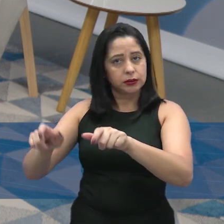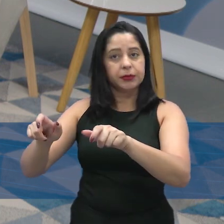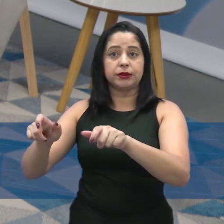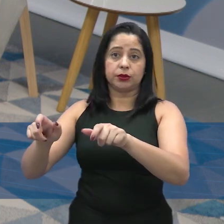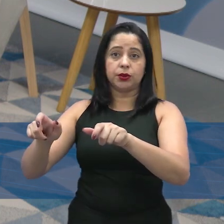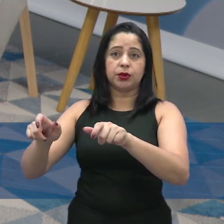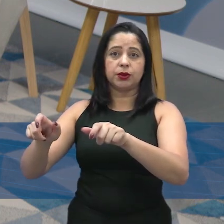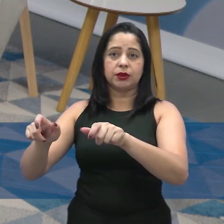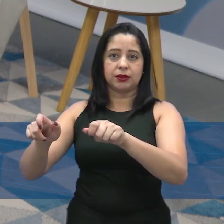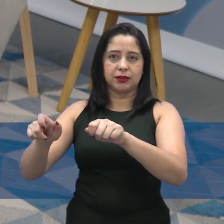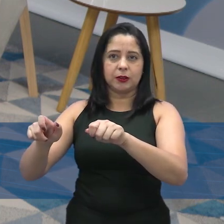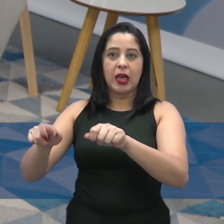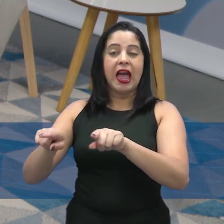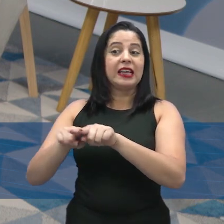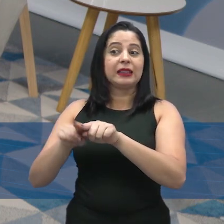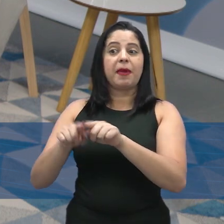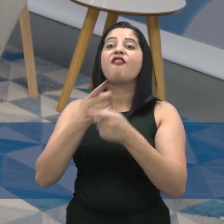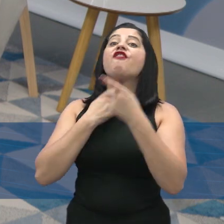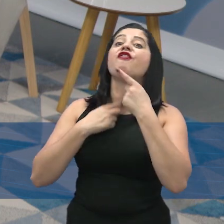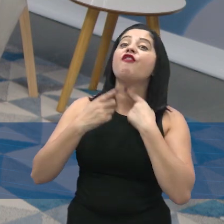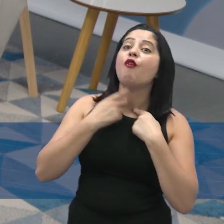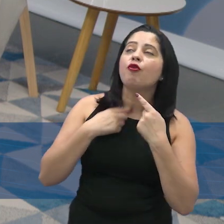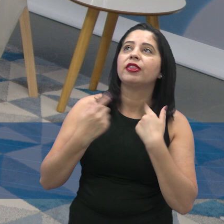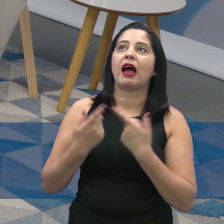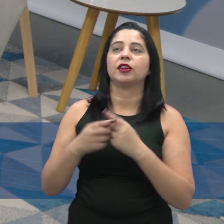os seus desejos e suas expectativas, né?